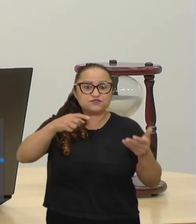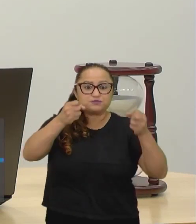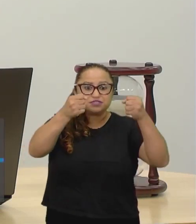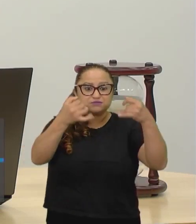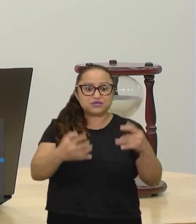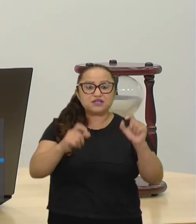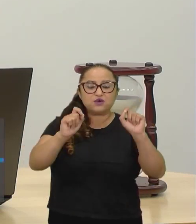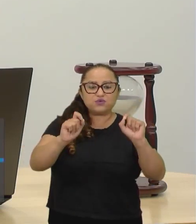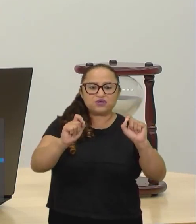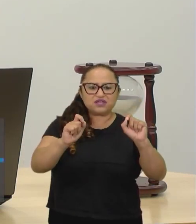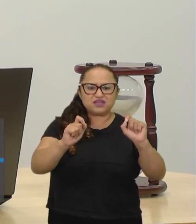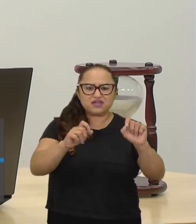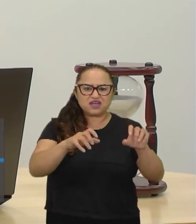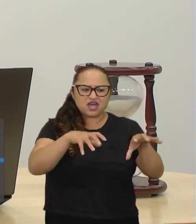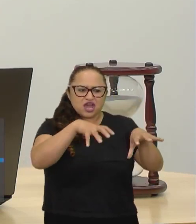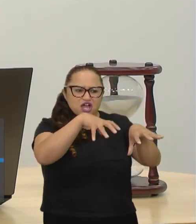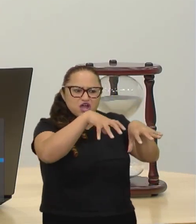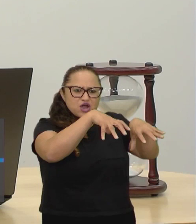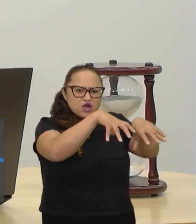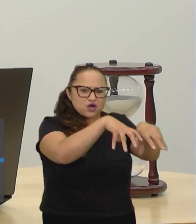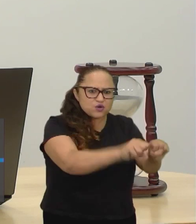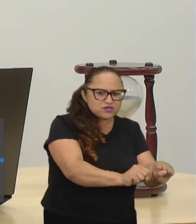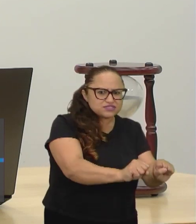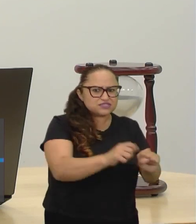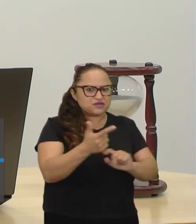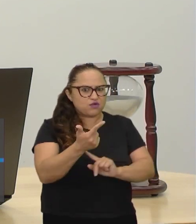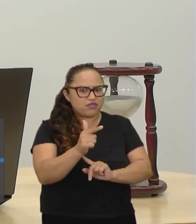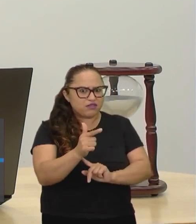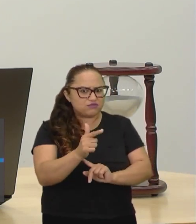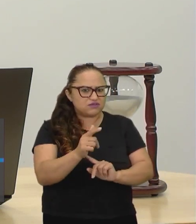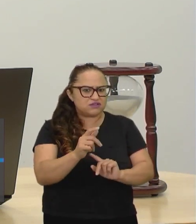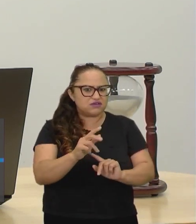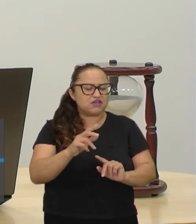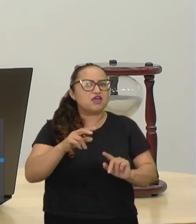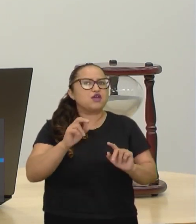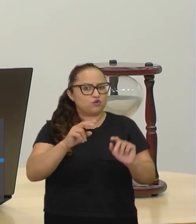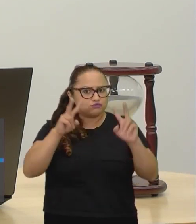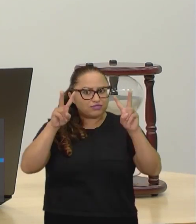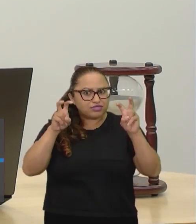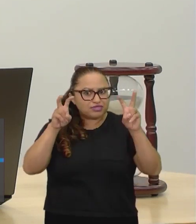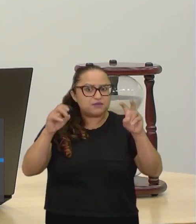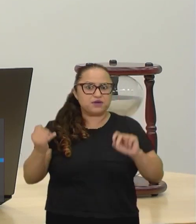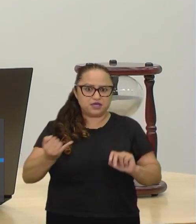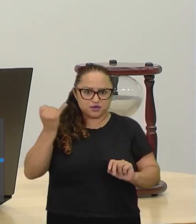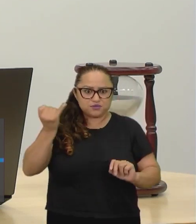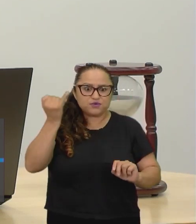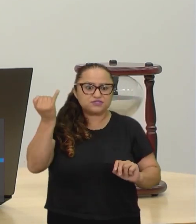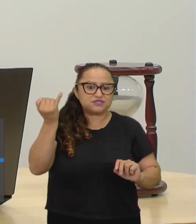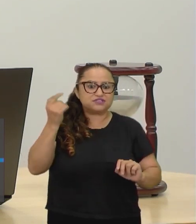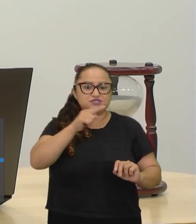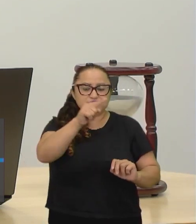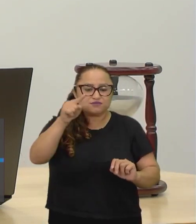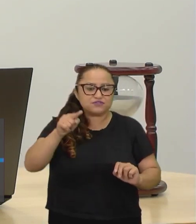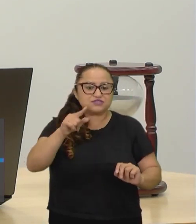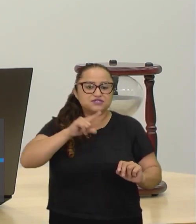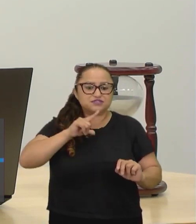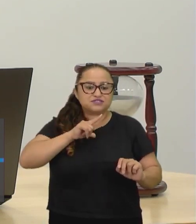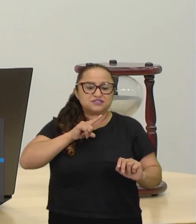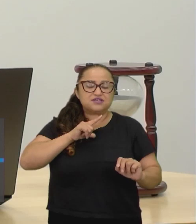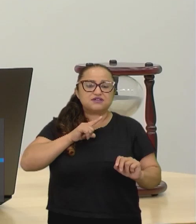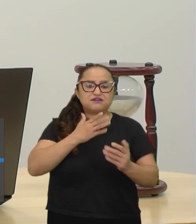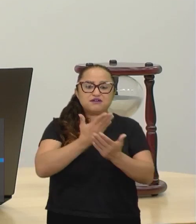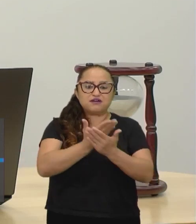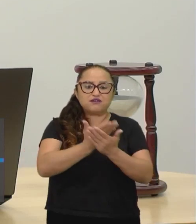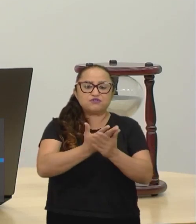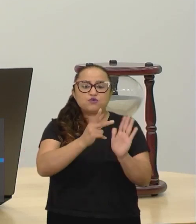sobre a descolonização da Ásia, um tema muito relevante, bastante importante, principalmente para você, estudante, que tem